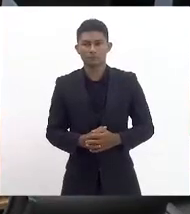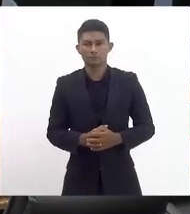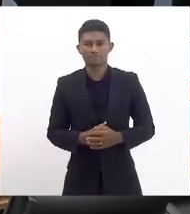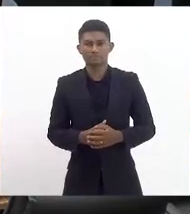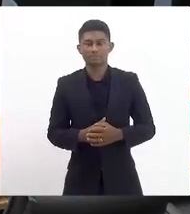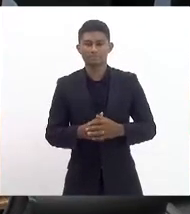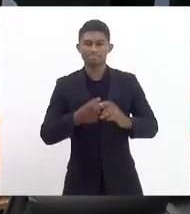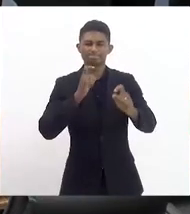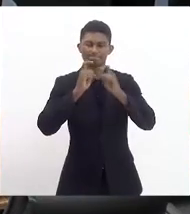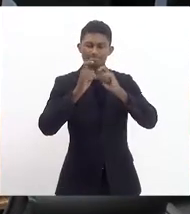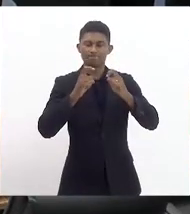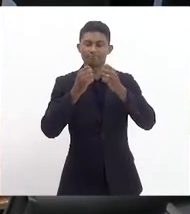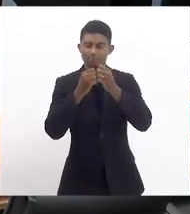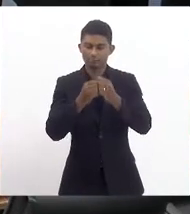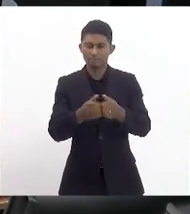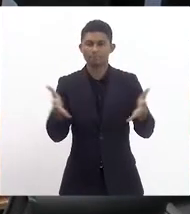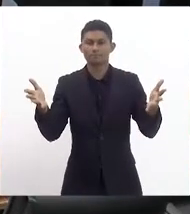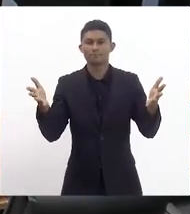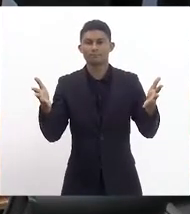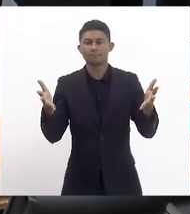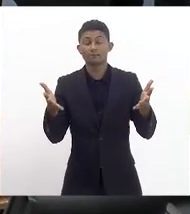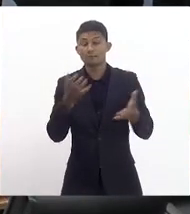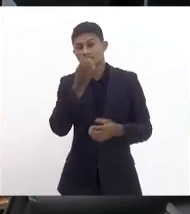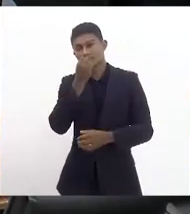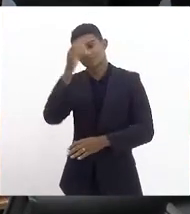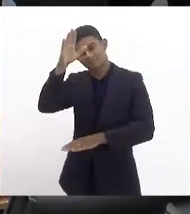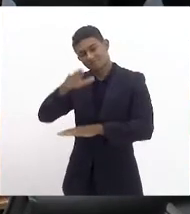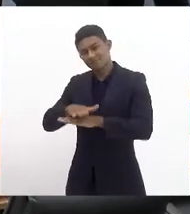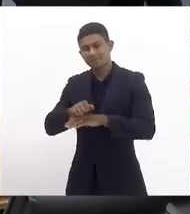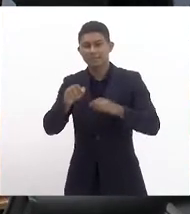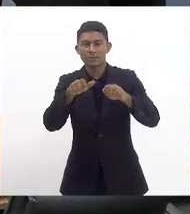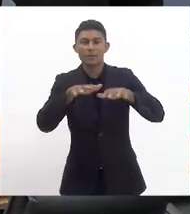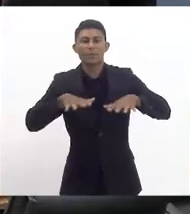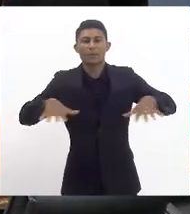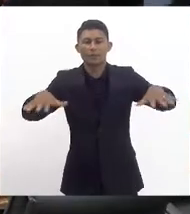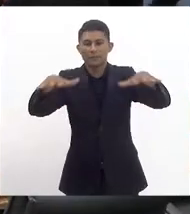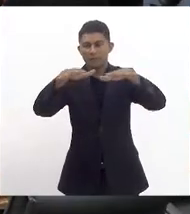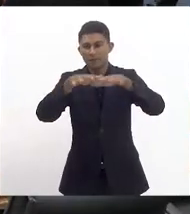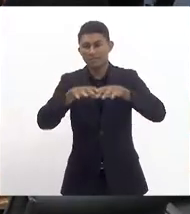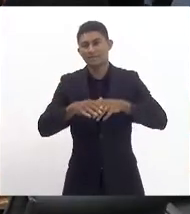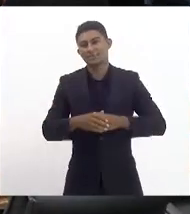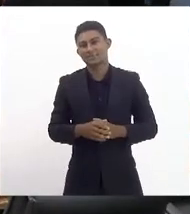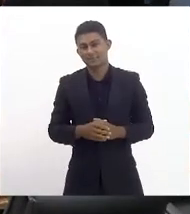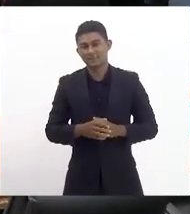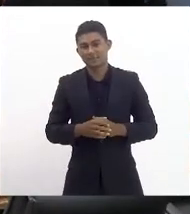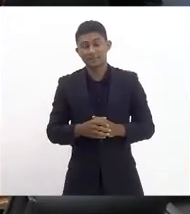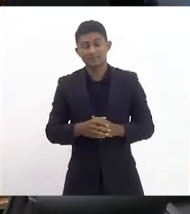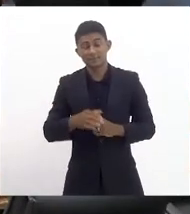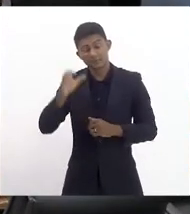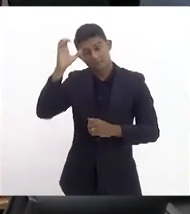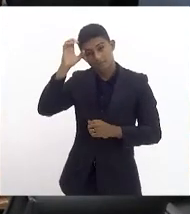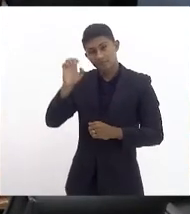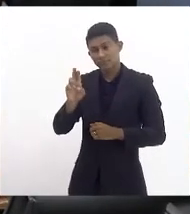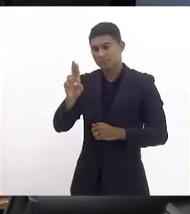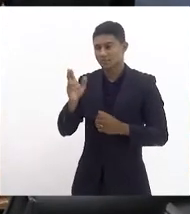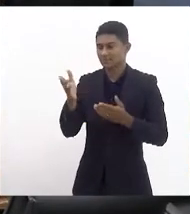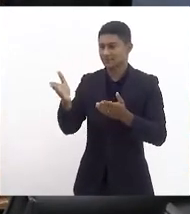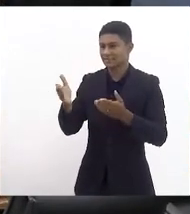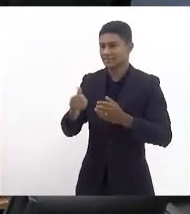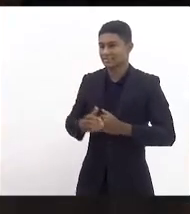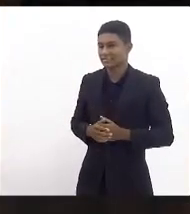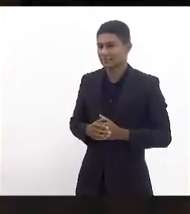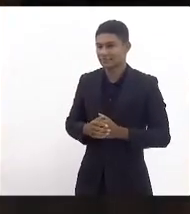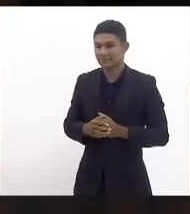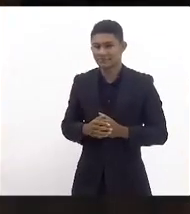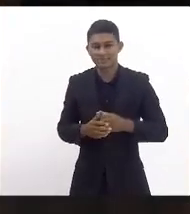Está reaberta a sessão. Boa tarde a todas e todos. Boa tarde, tia Ju. Boa tarde,